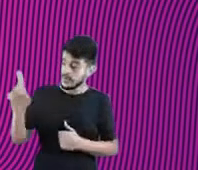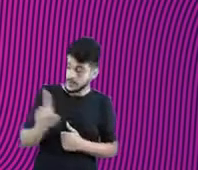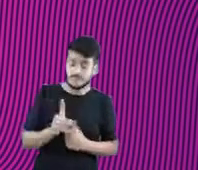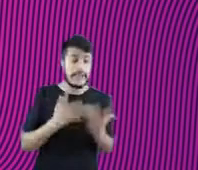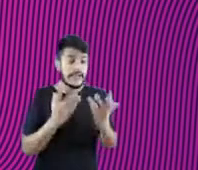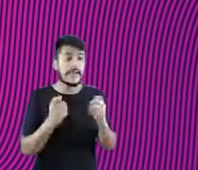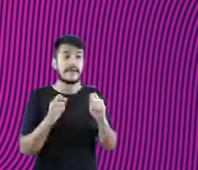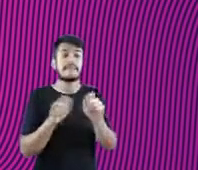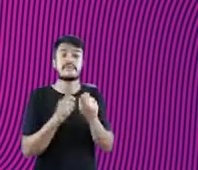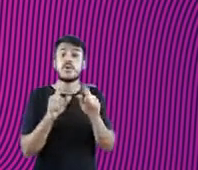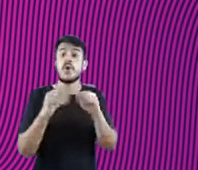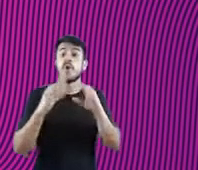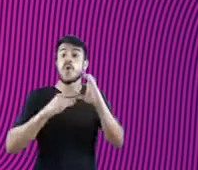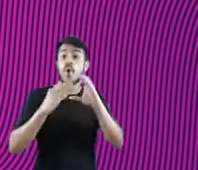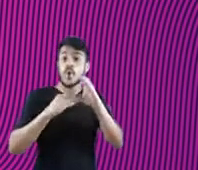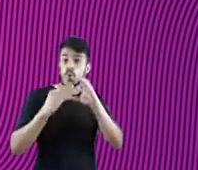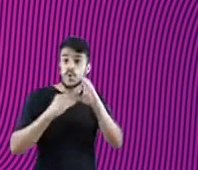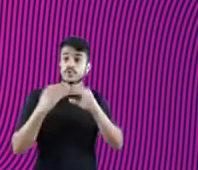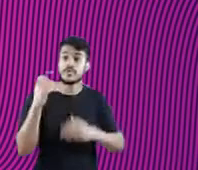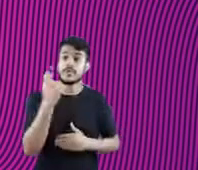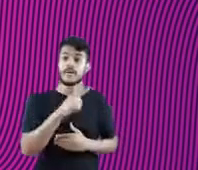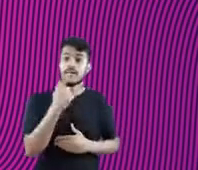público e são